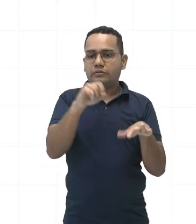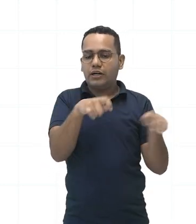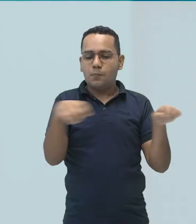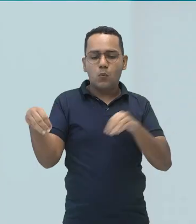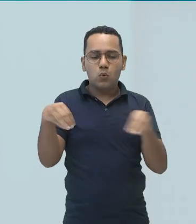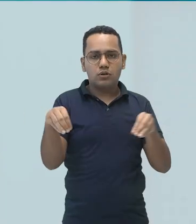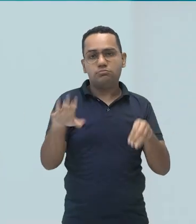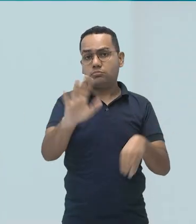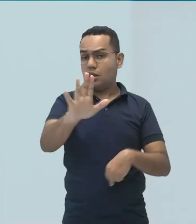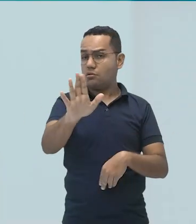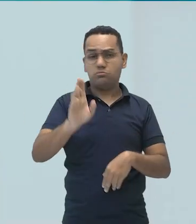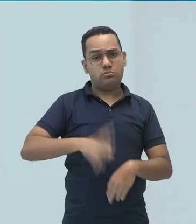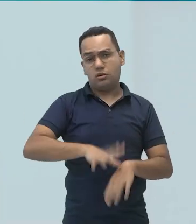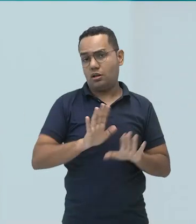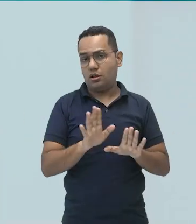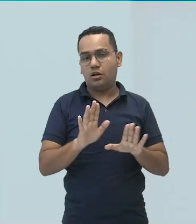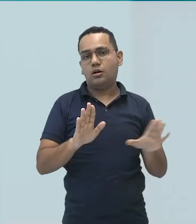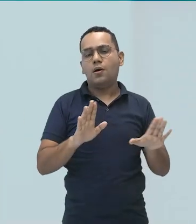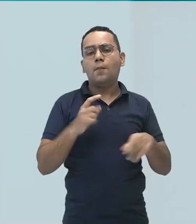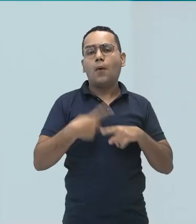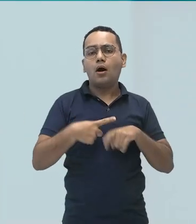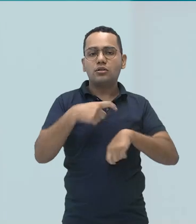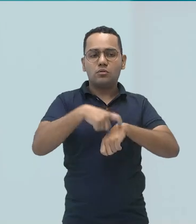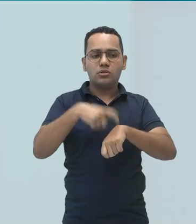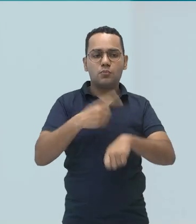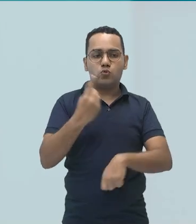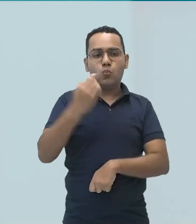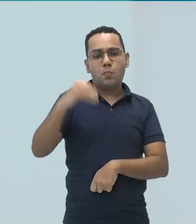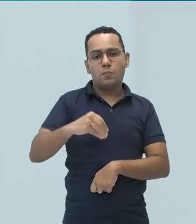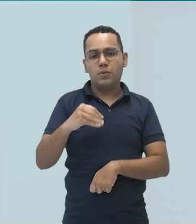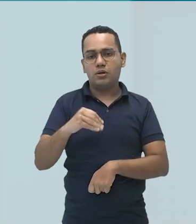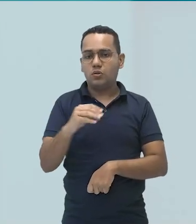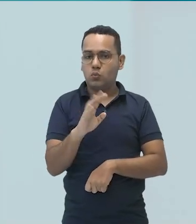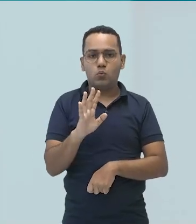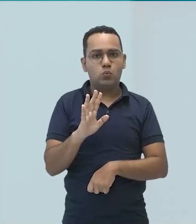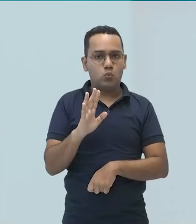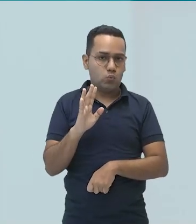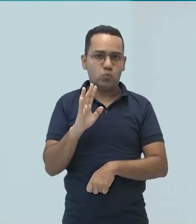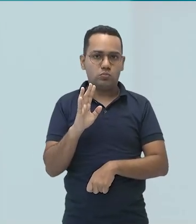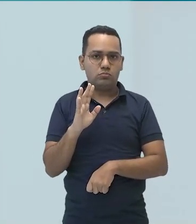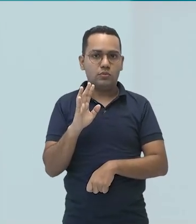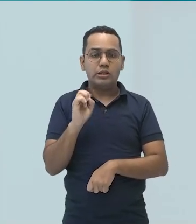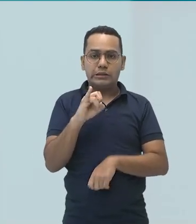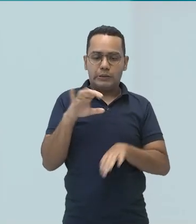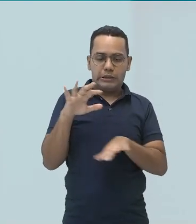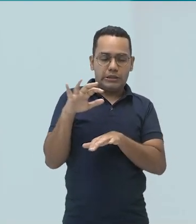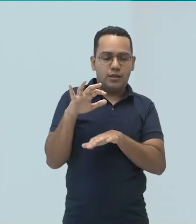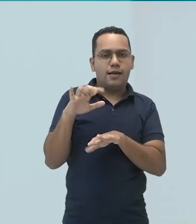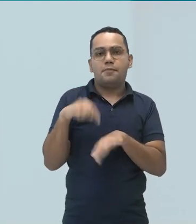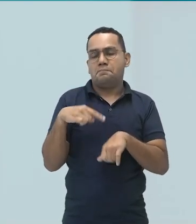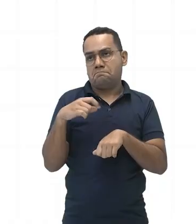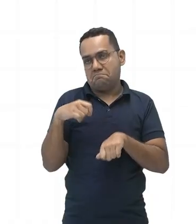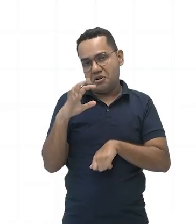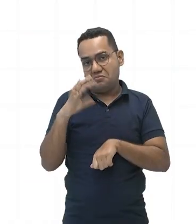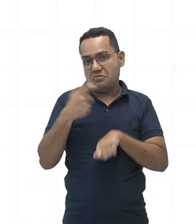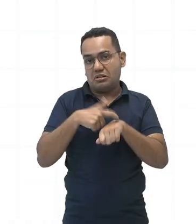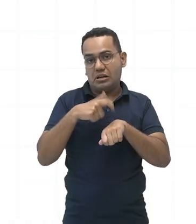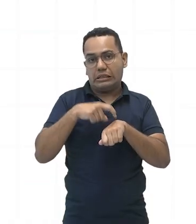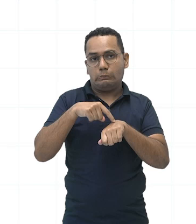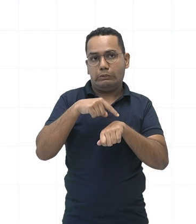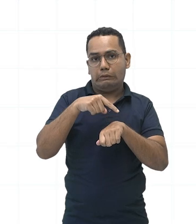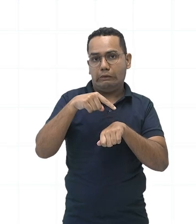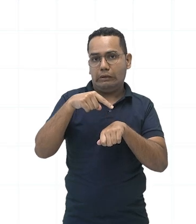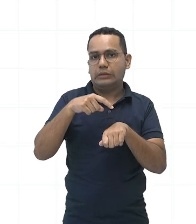apesar de que no momento de tensão isso pode parecer muito tempo, ok? E quando a crise acaba, o que eu não tenho que fazer? Vamos